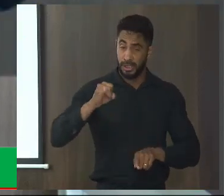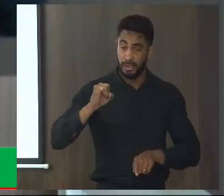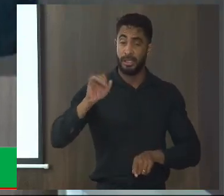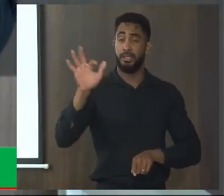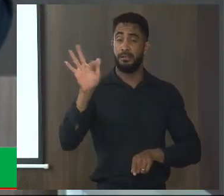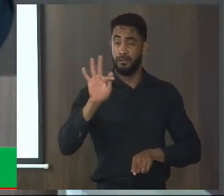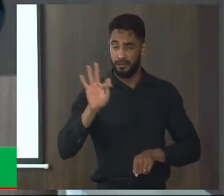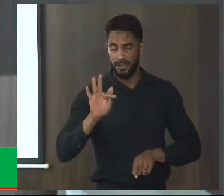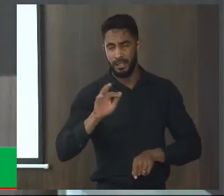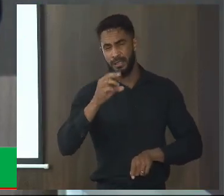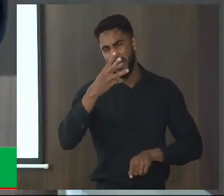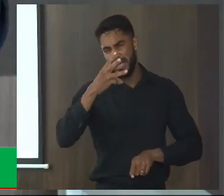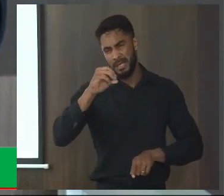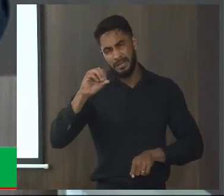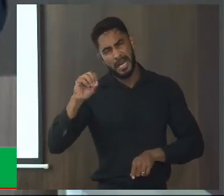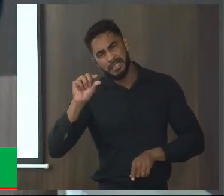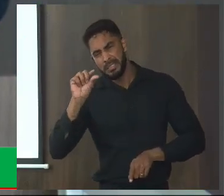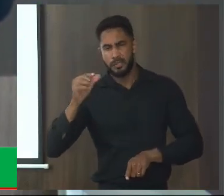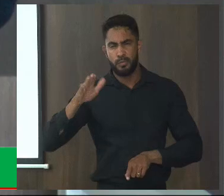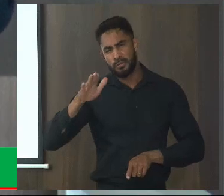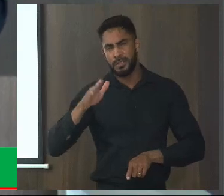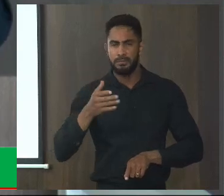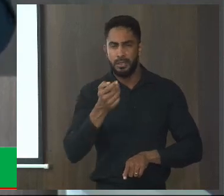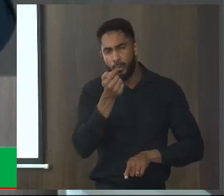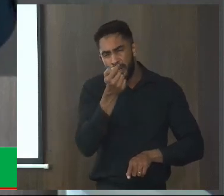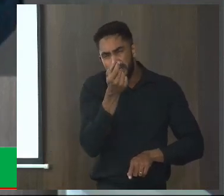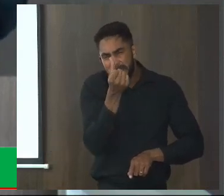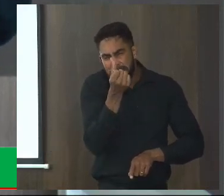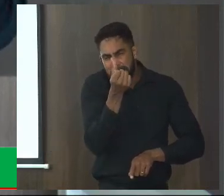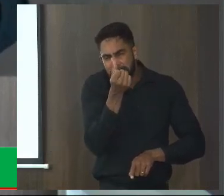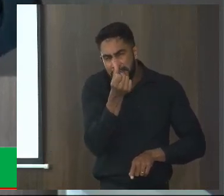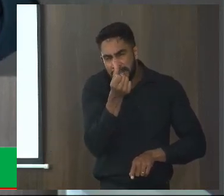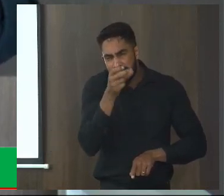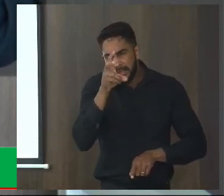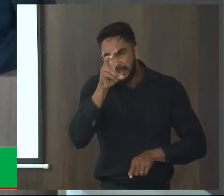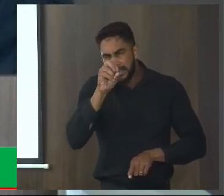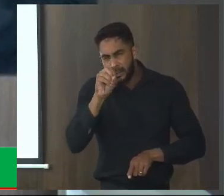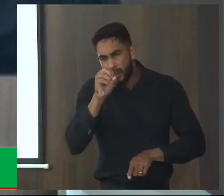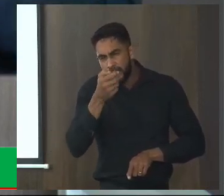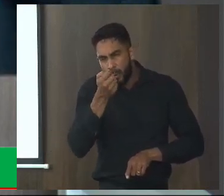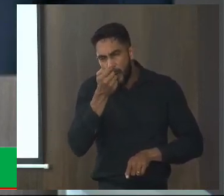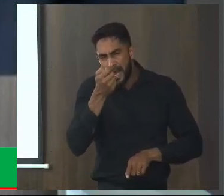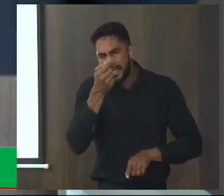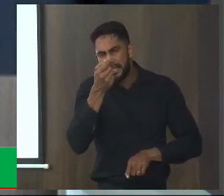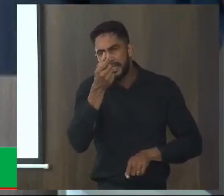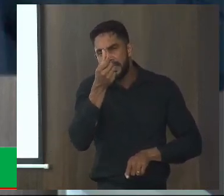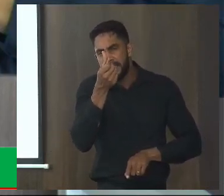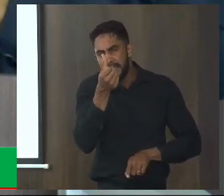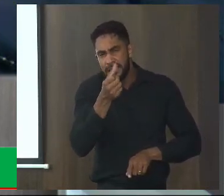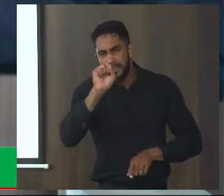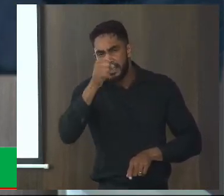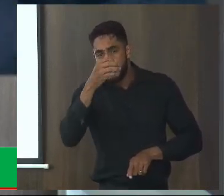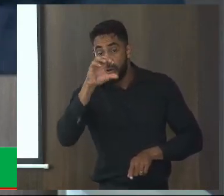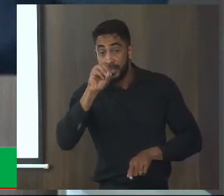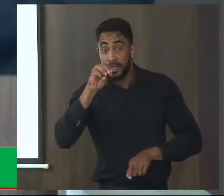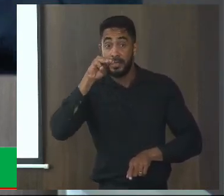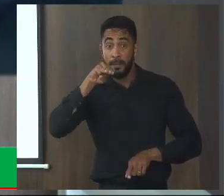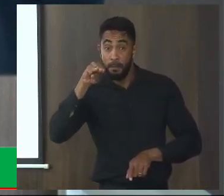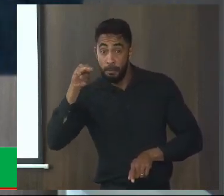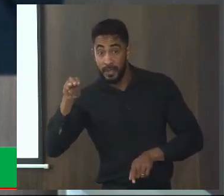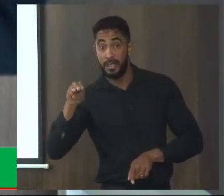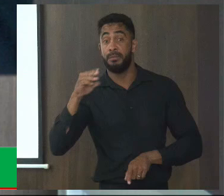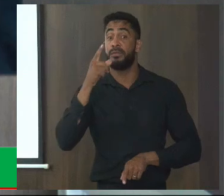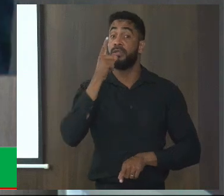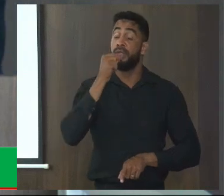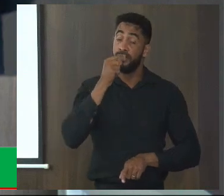foi 300 e pouco, então choveu 650, quase 680 milímetros, só nesses dois meses. Lá